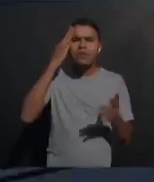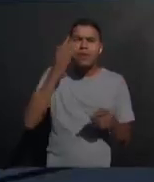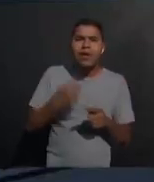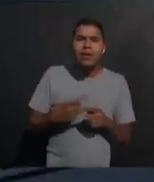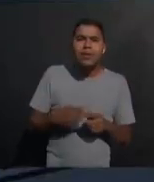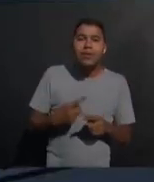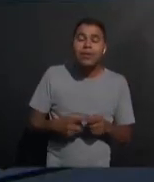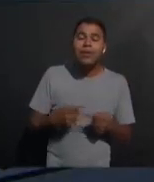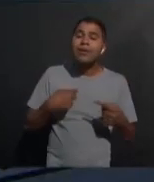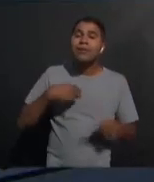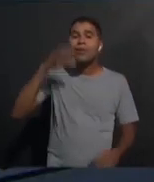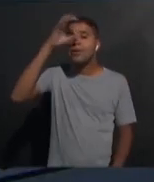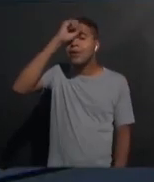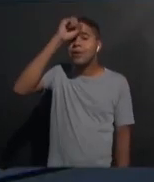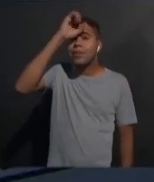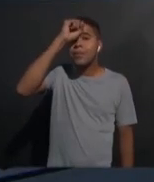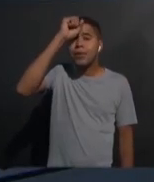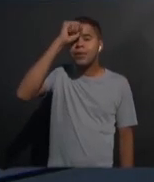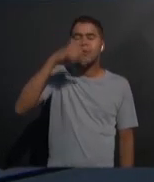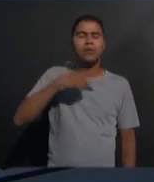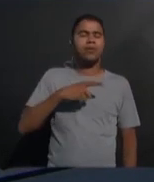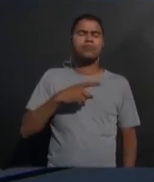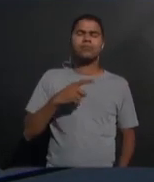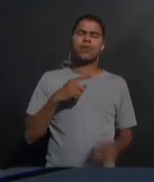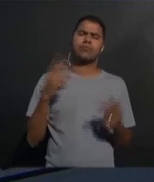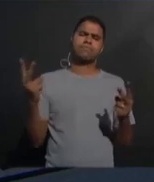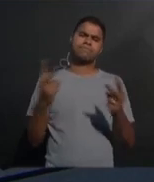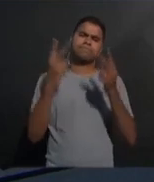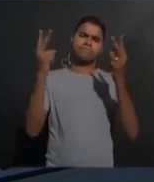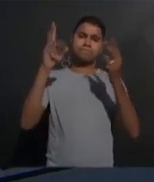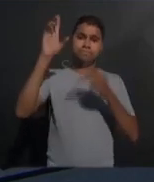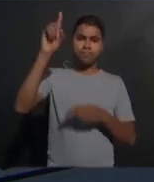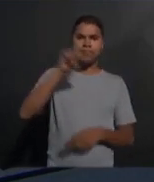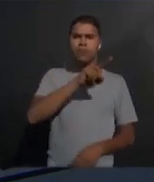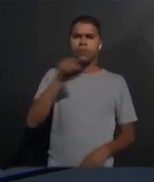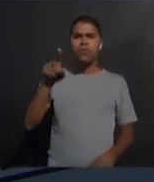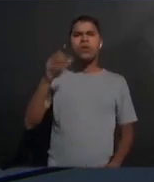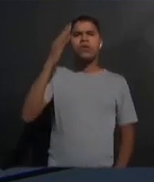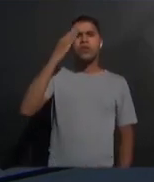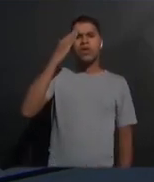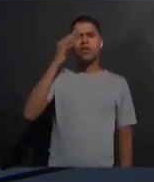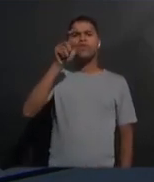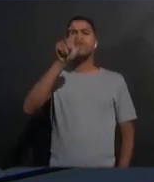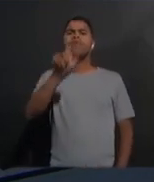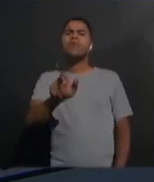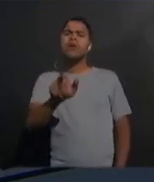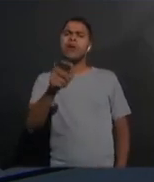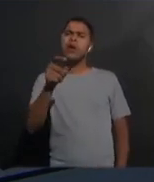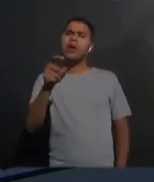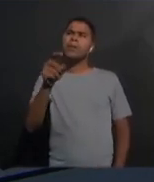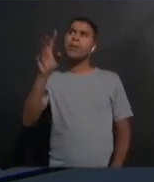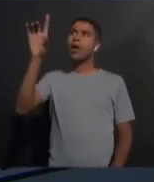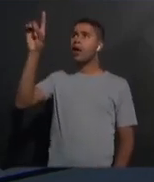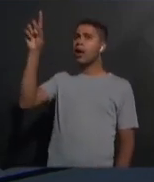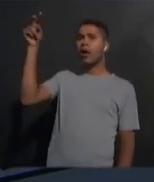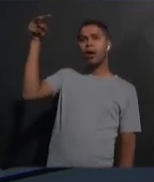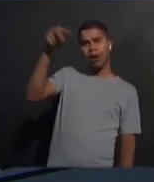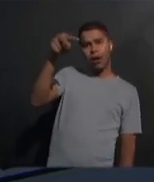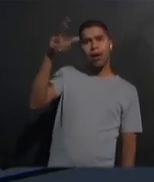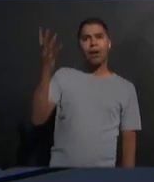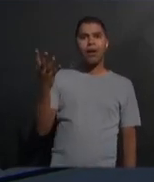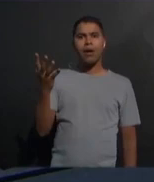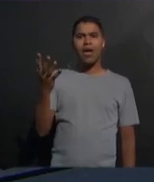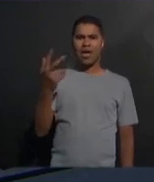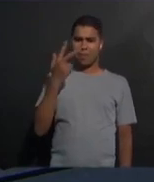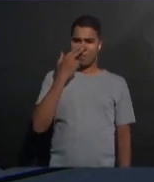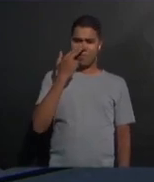eu aprendi que eu tenho muito valor pra deus quando você entende quem você é pra deus você pensa